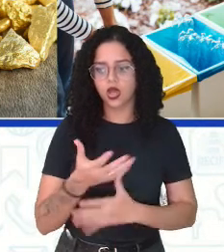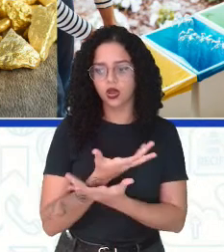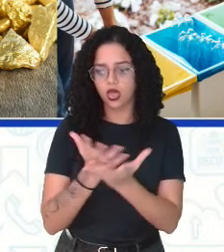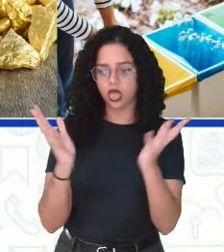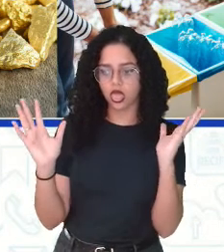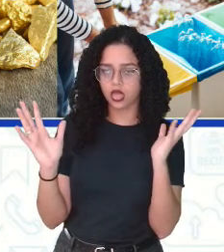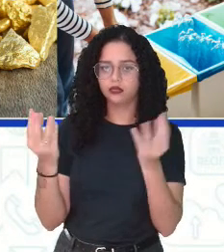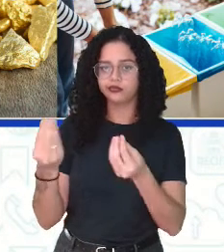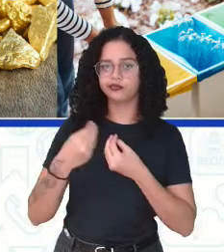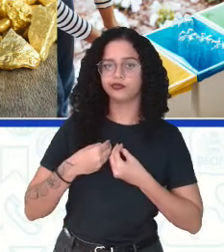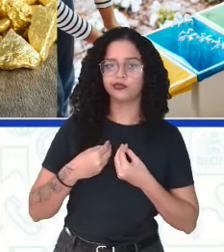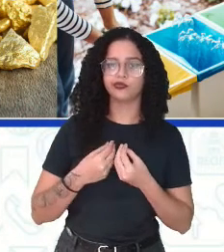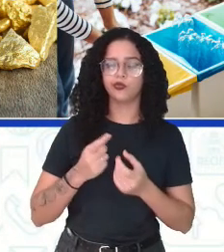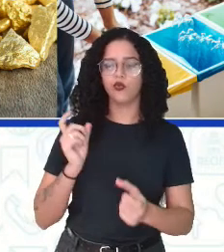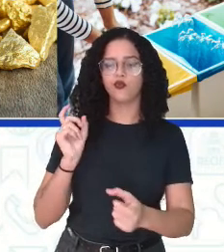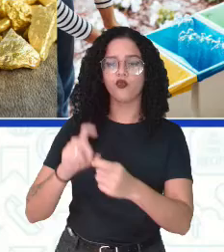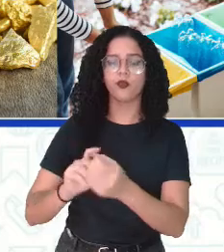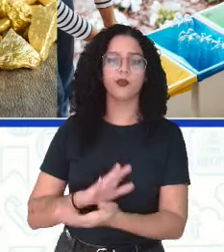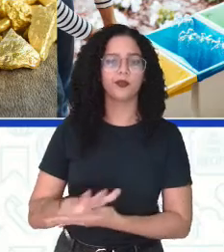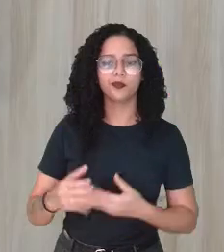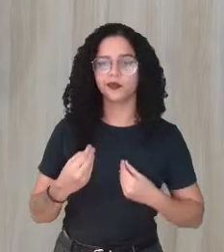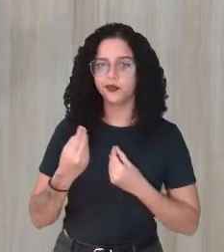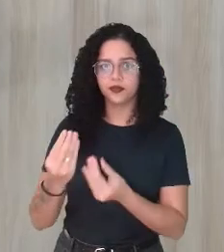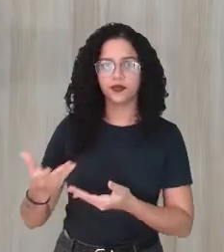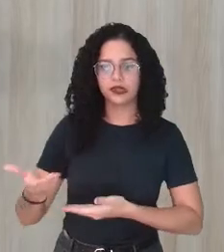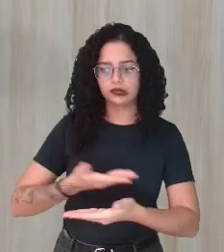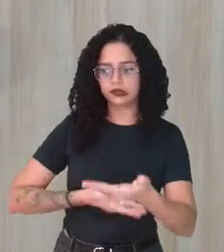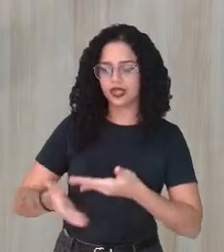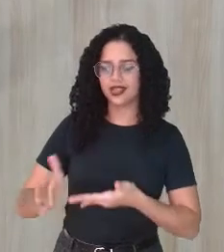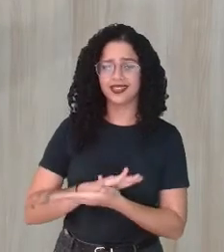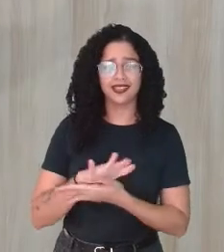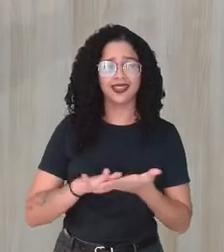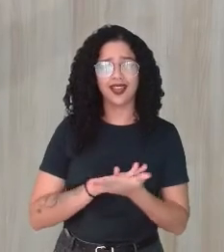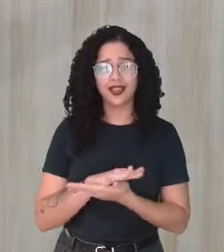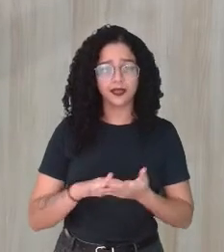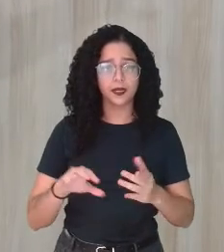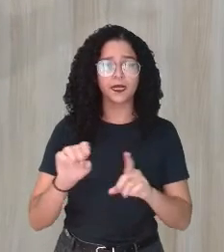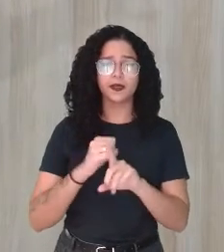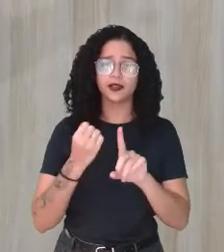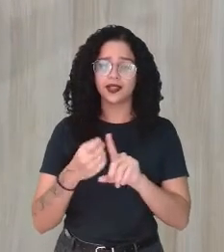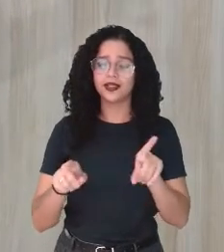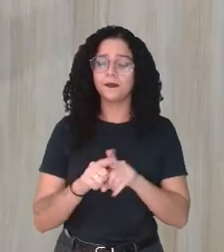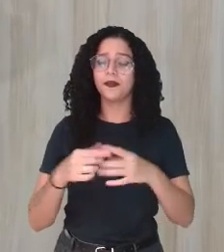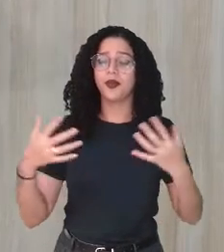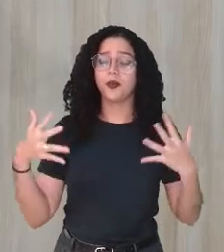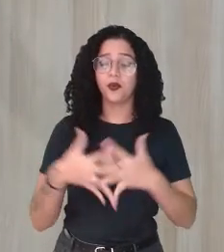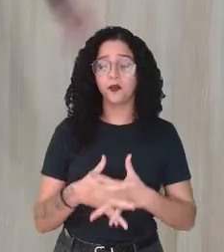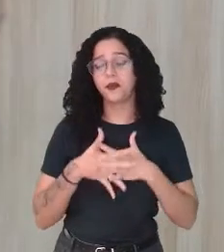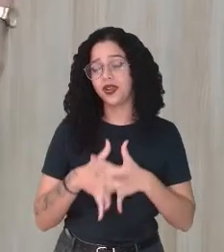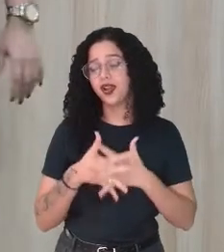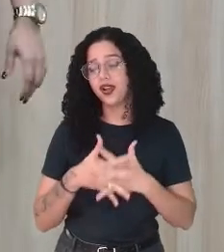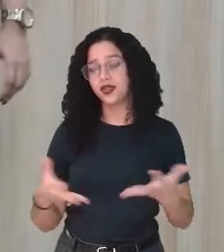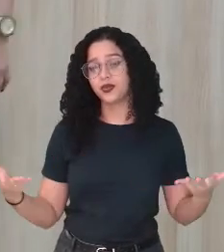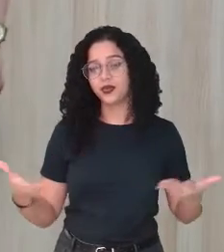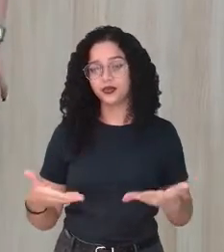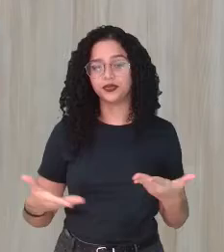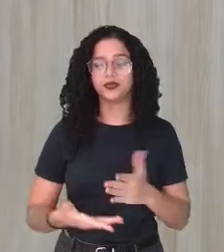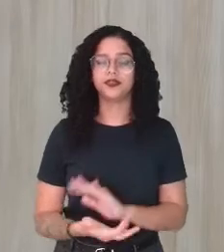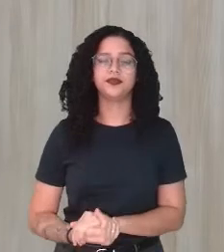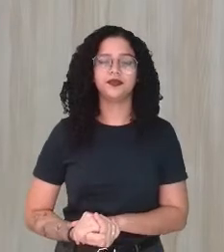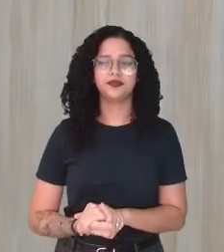e não dá nenhum retorno, né? Nenhum retorno até para a sociedade mesmo é complicado, né? De dar esse retorno, né? Hoje em dia. Então,